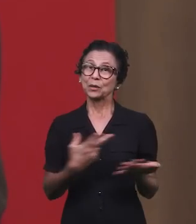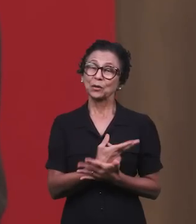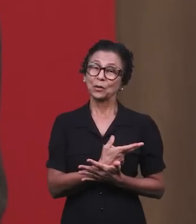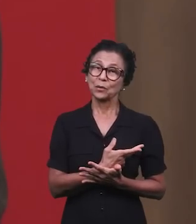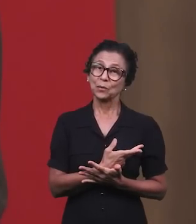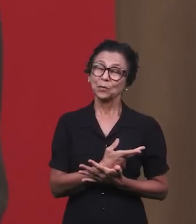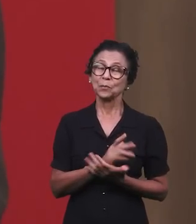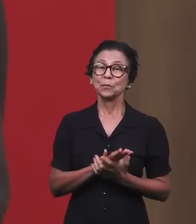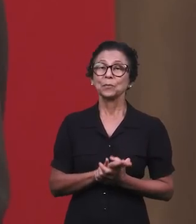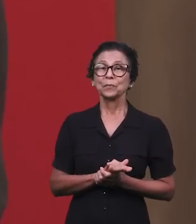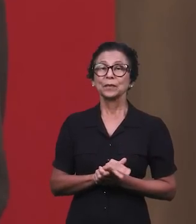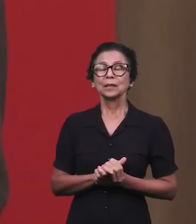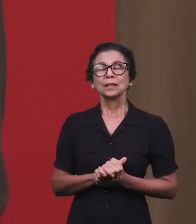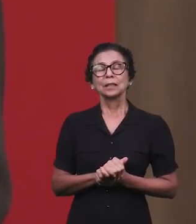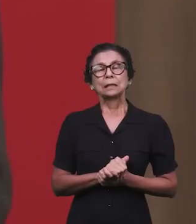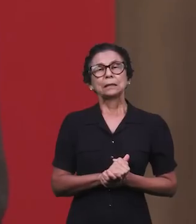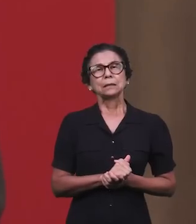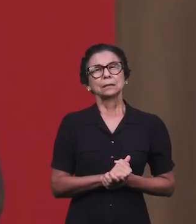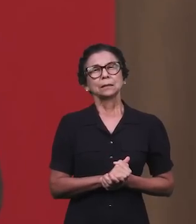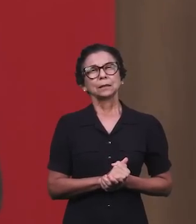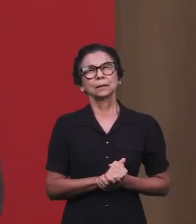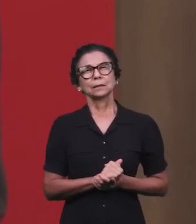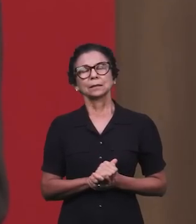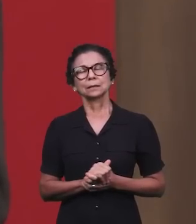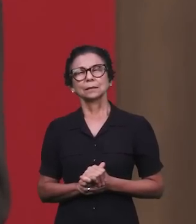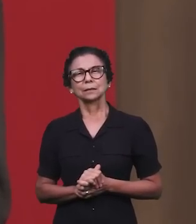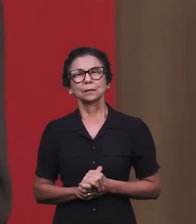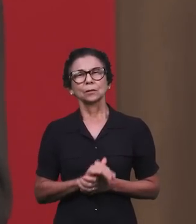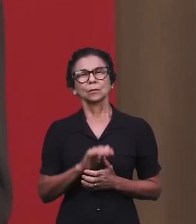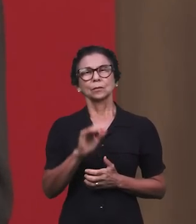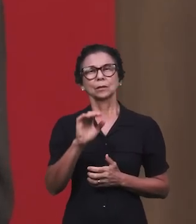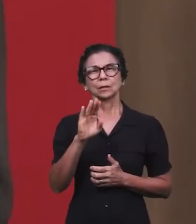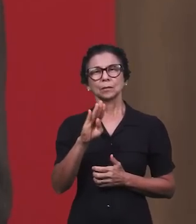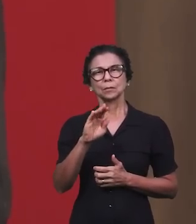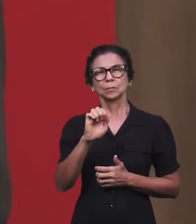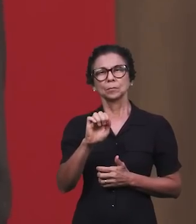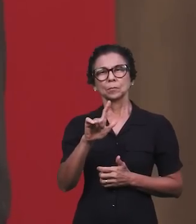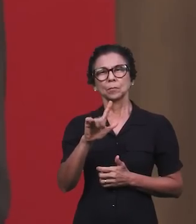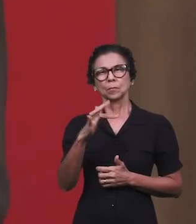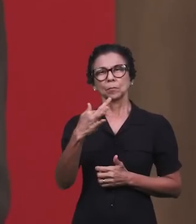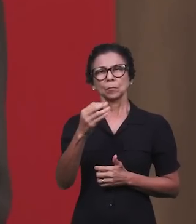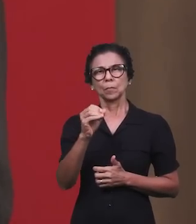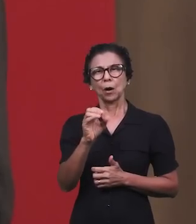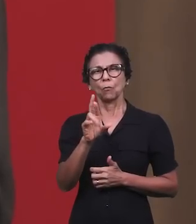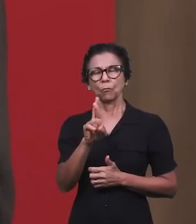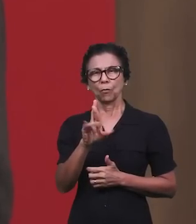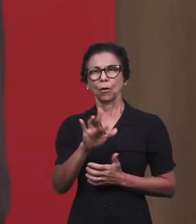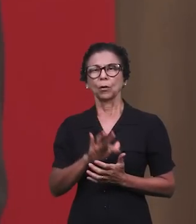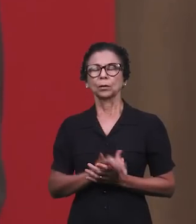Balfour, não é? Agora, depois do Holocausto, onde